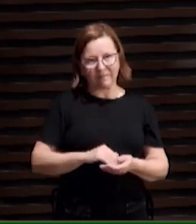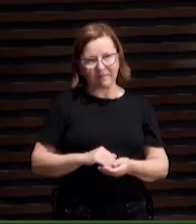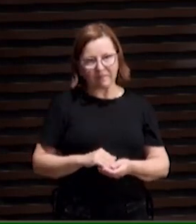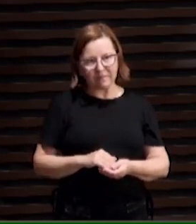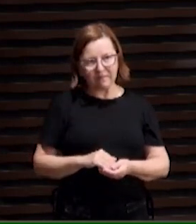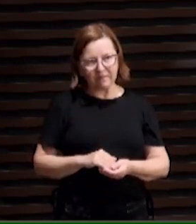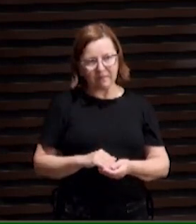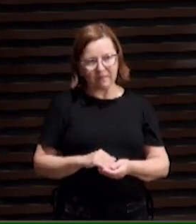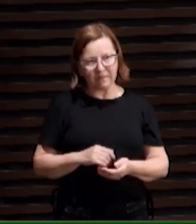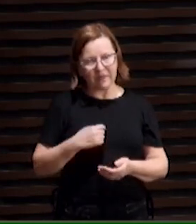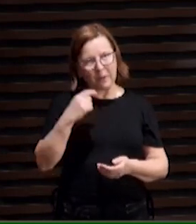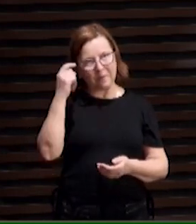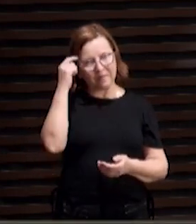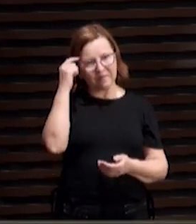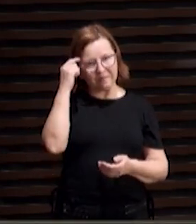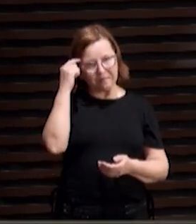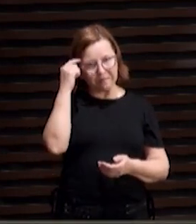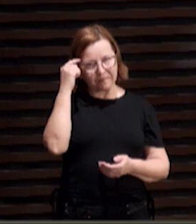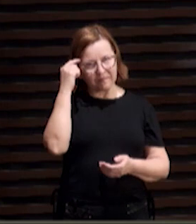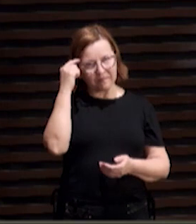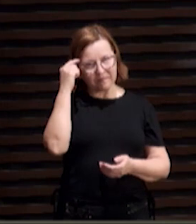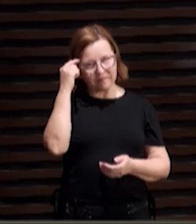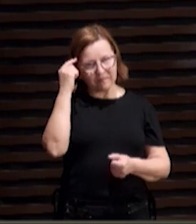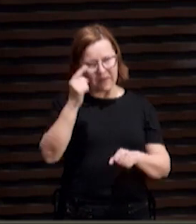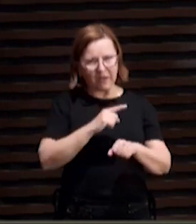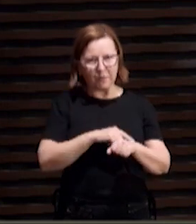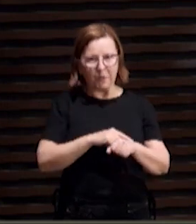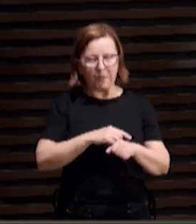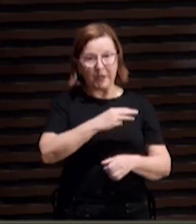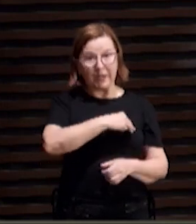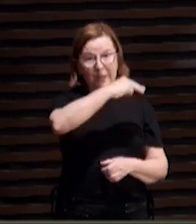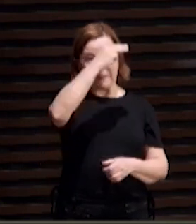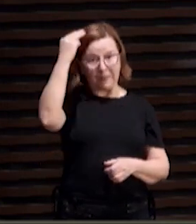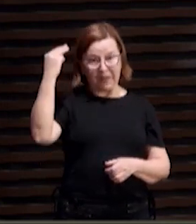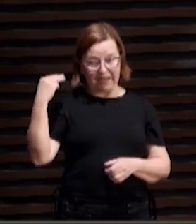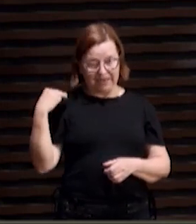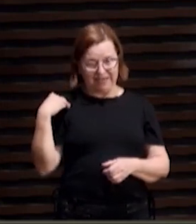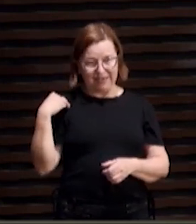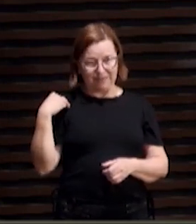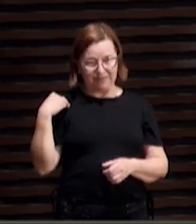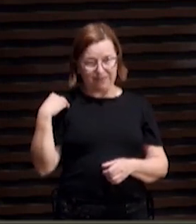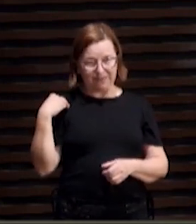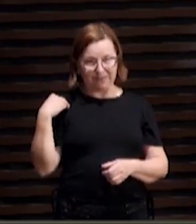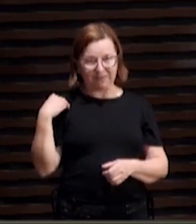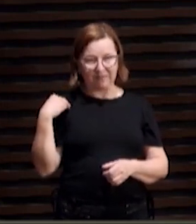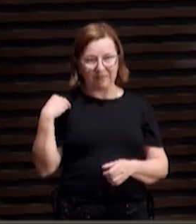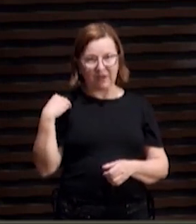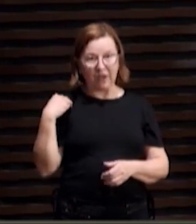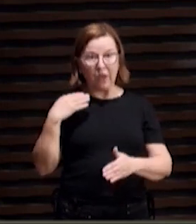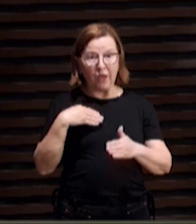E eu penso que aquele momento em que Maria foi visitar a sua